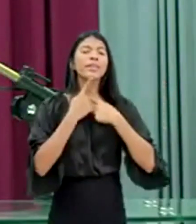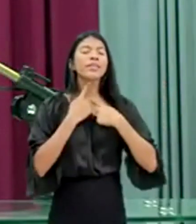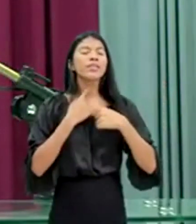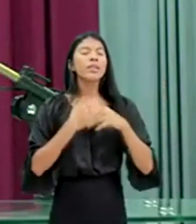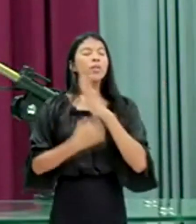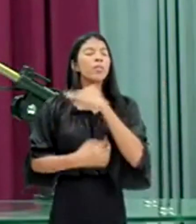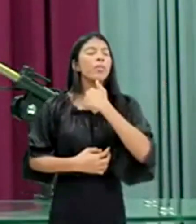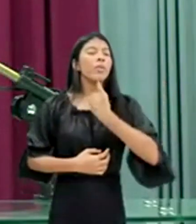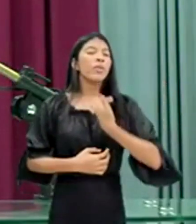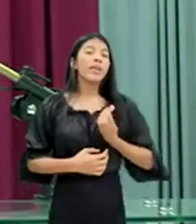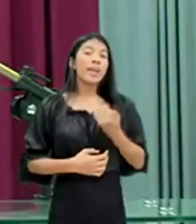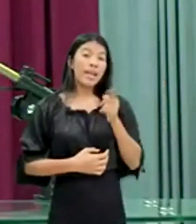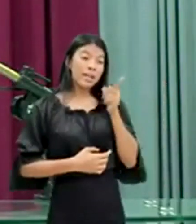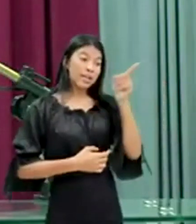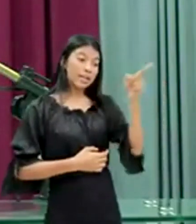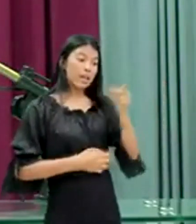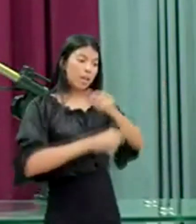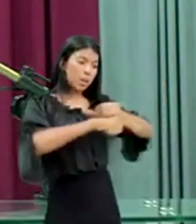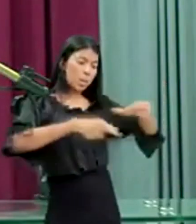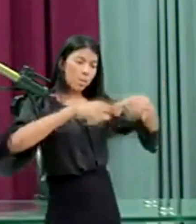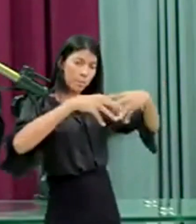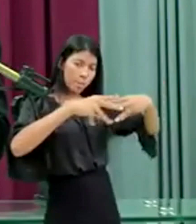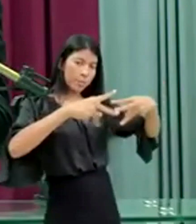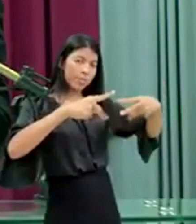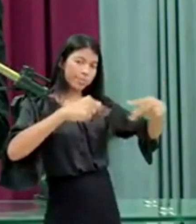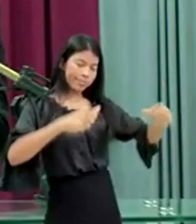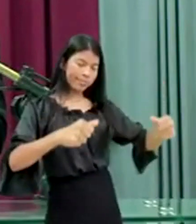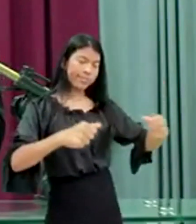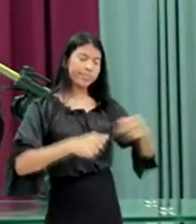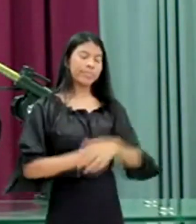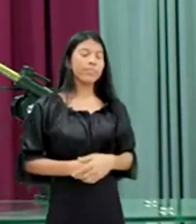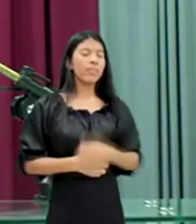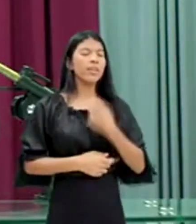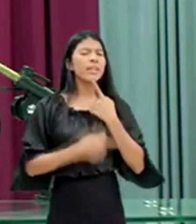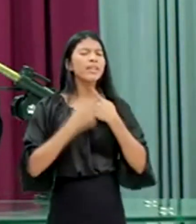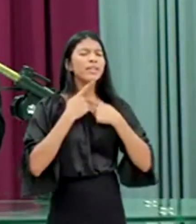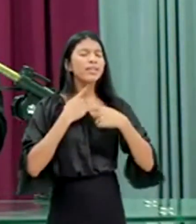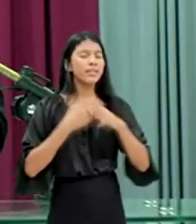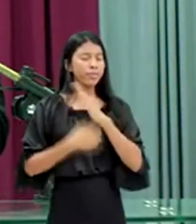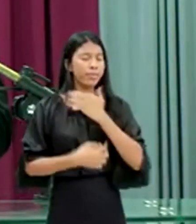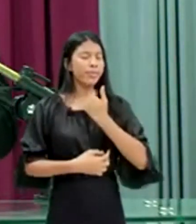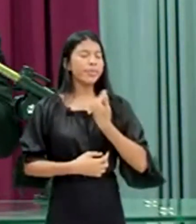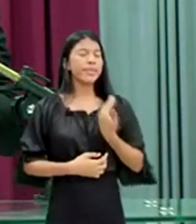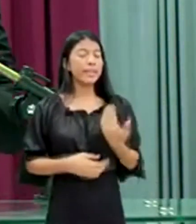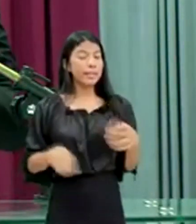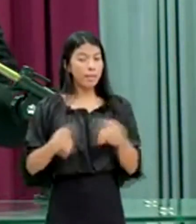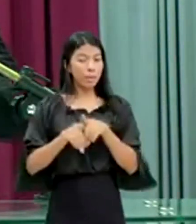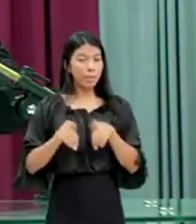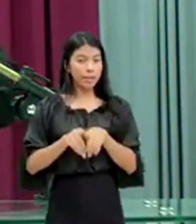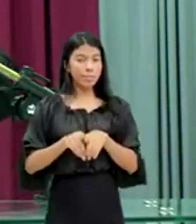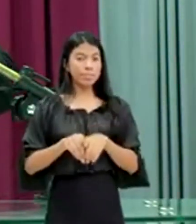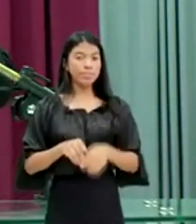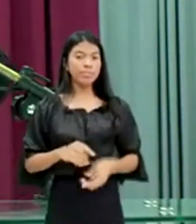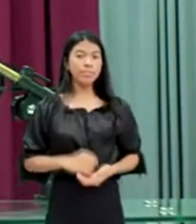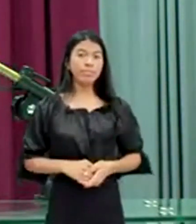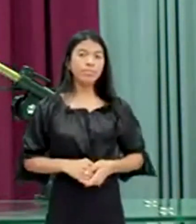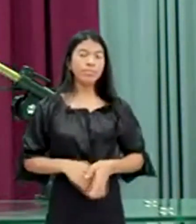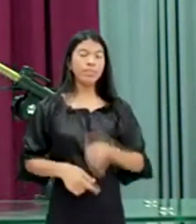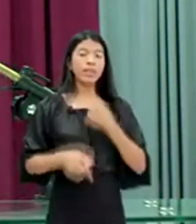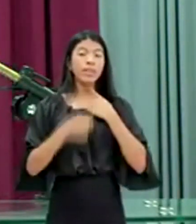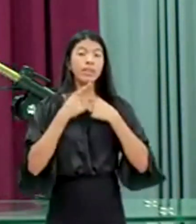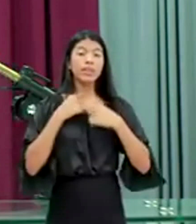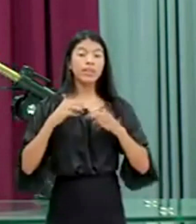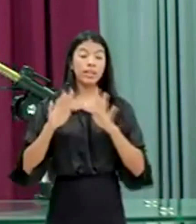deserto, eles desejaram a morte, eles desejaram que seus familiares